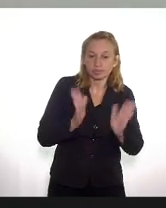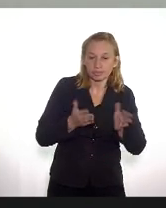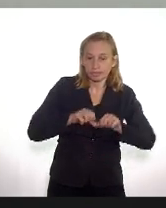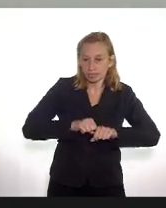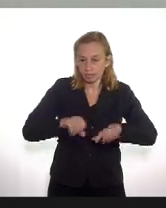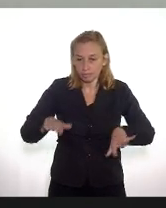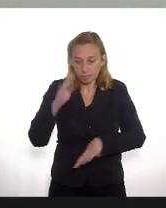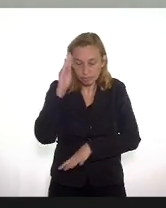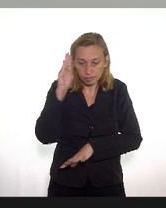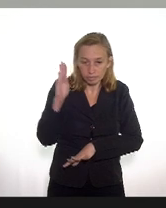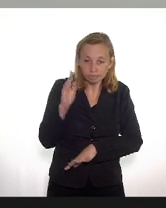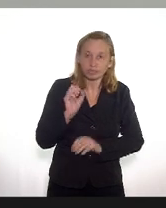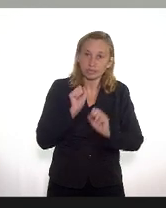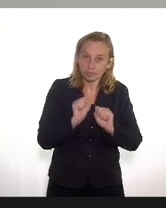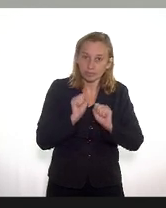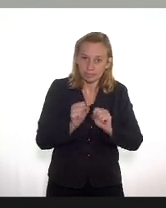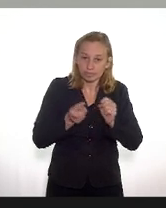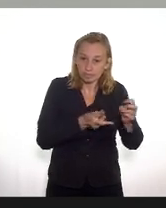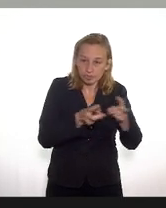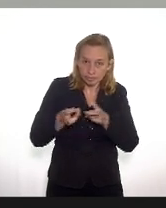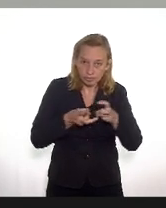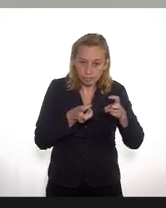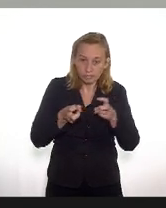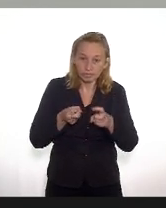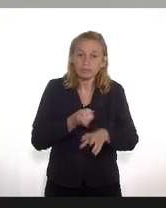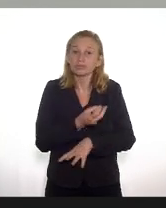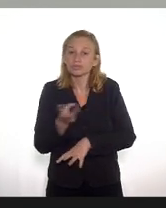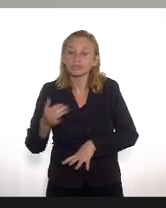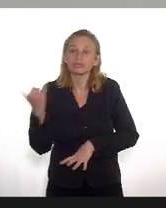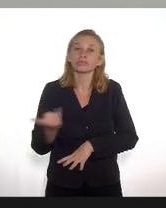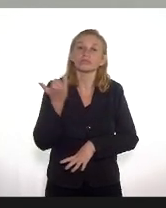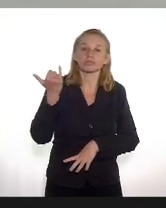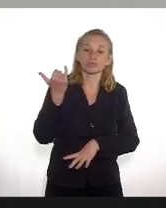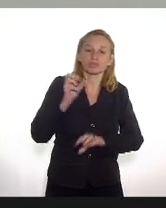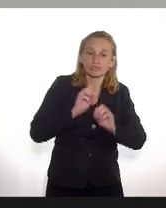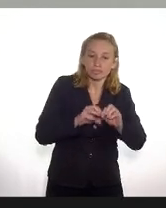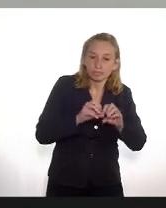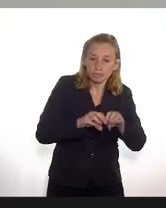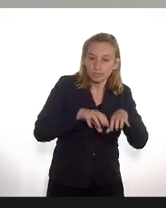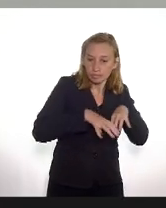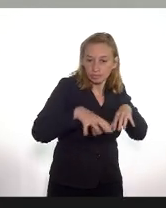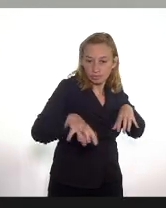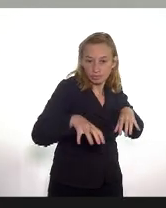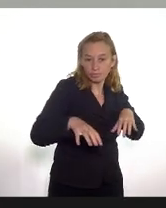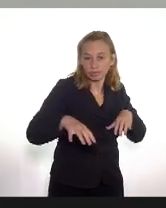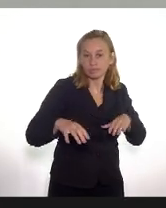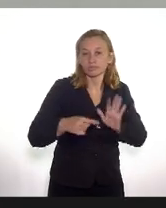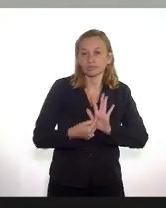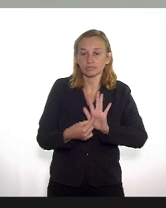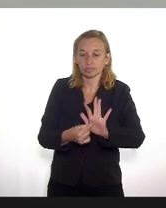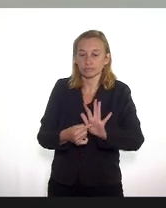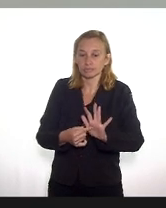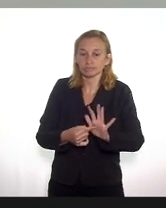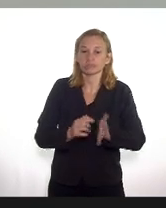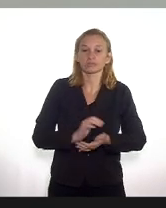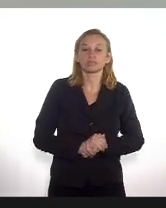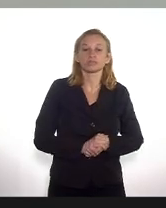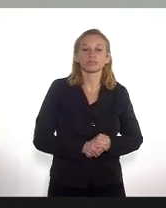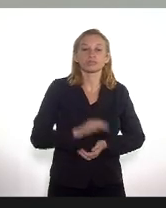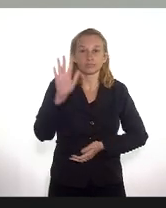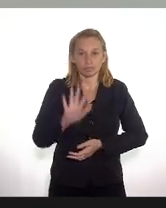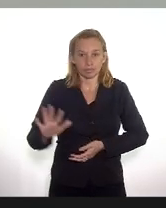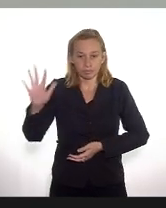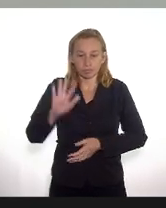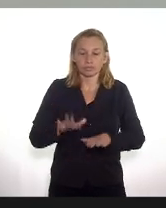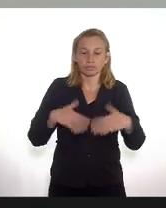pandemia, nós podemos observar quão importante o ensino à distância vem se destacando no cenário nacional.